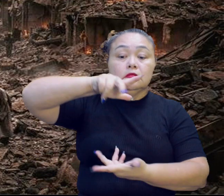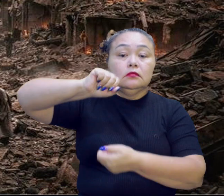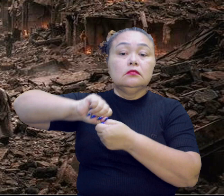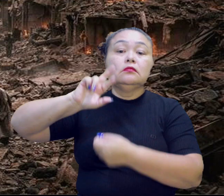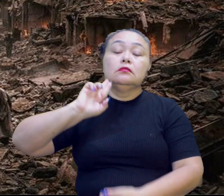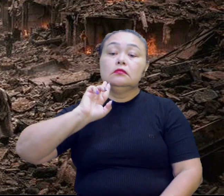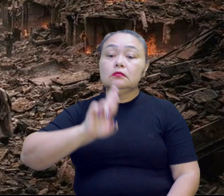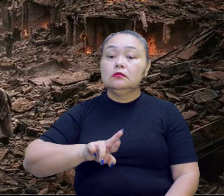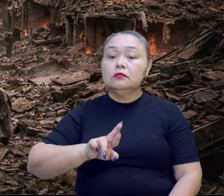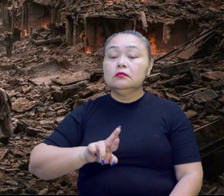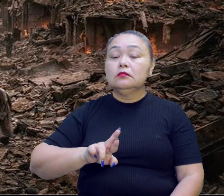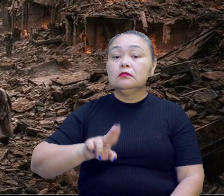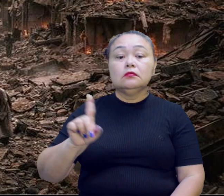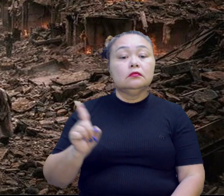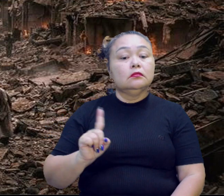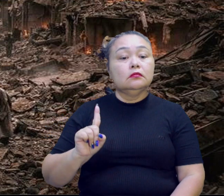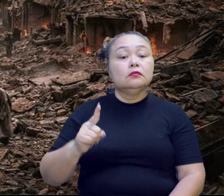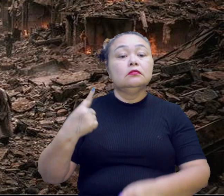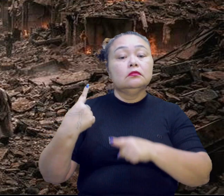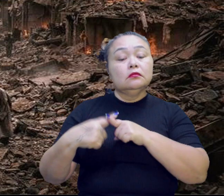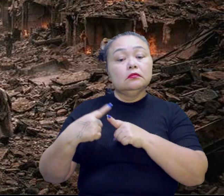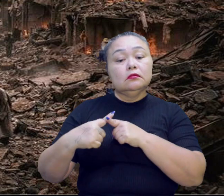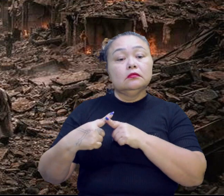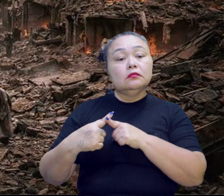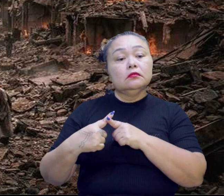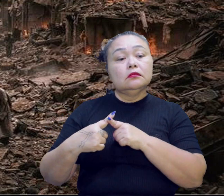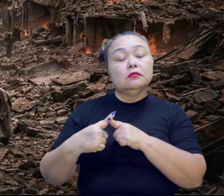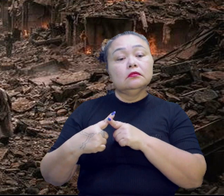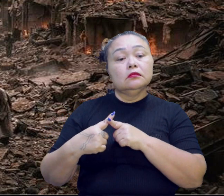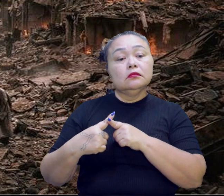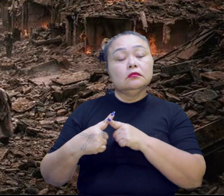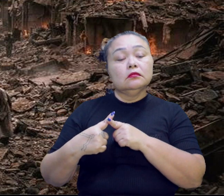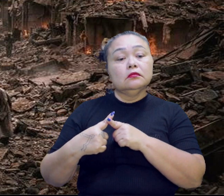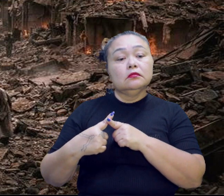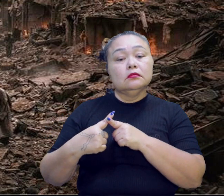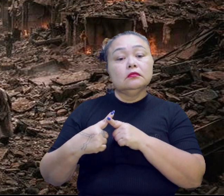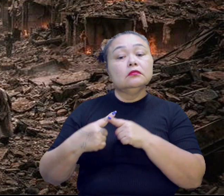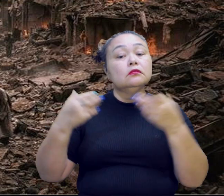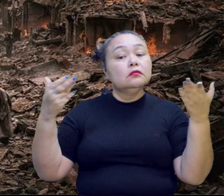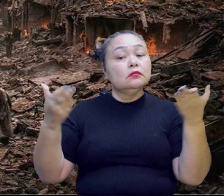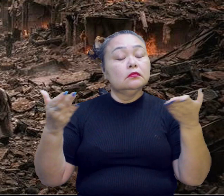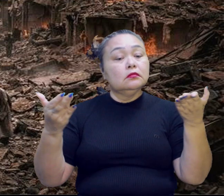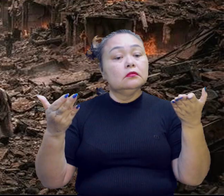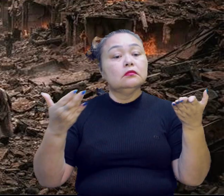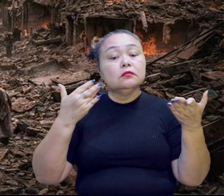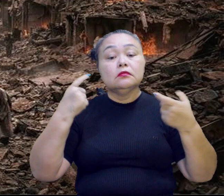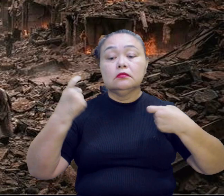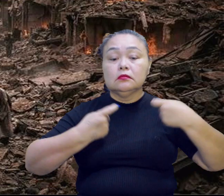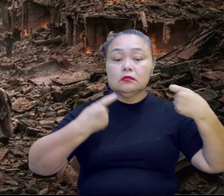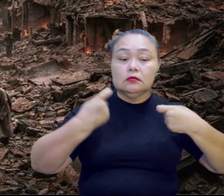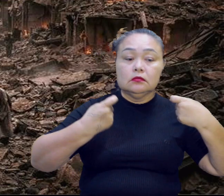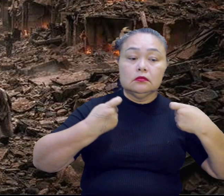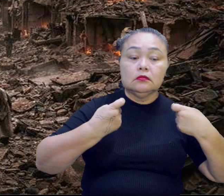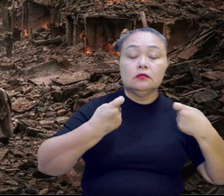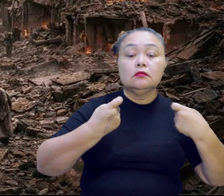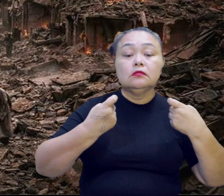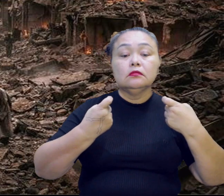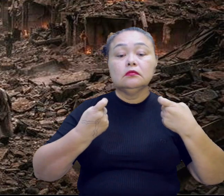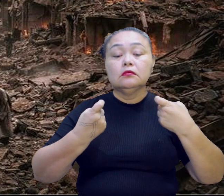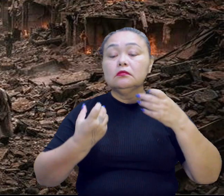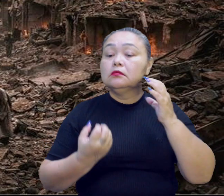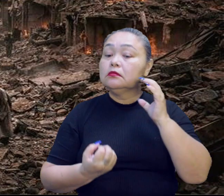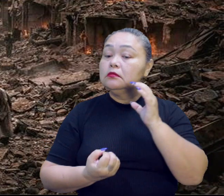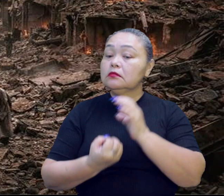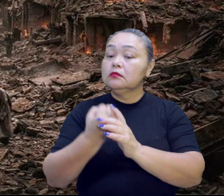A resposta é não. Por quê? Porque hoje as guerras elas vão se dar